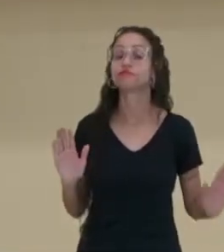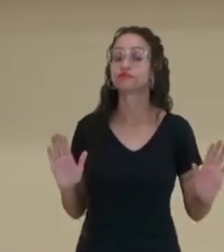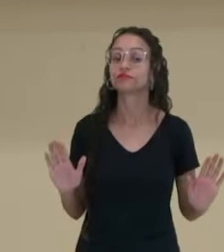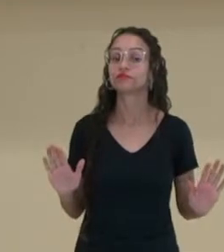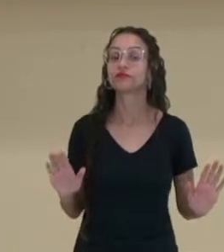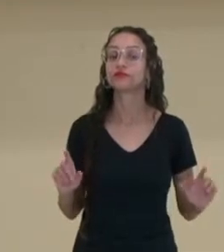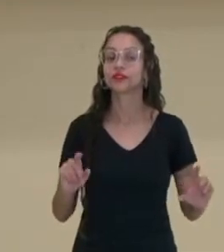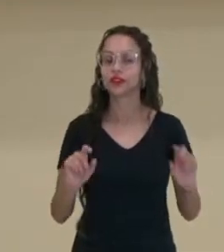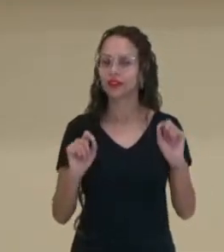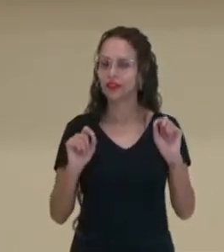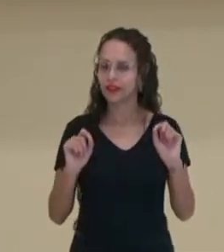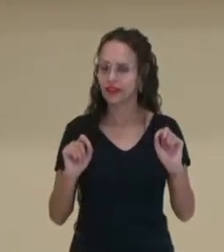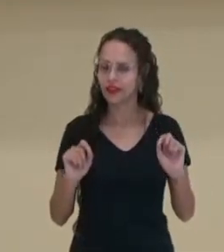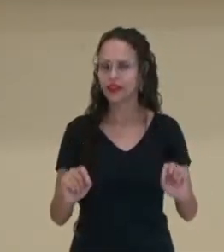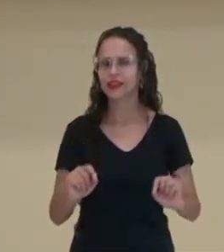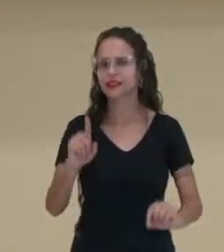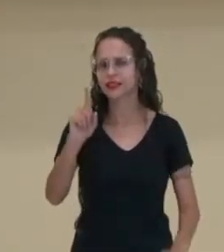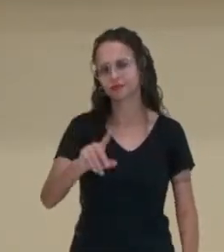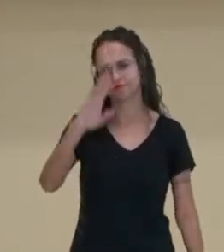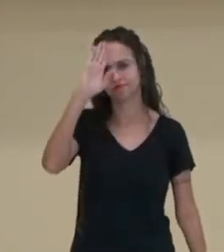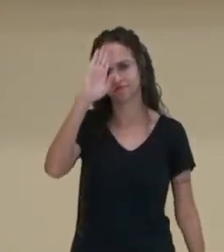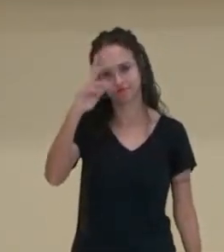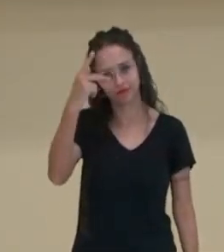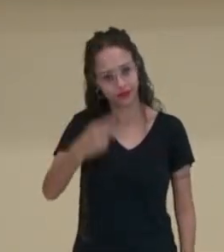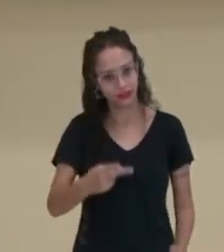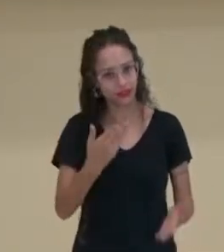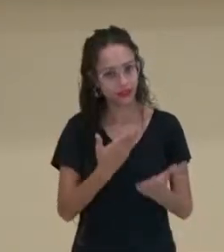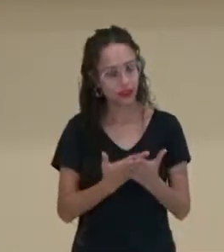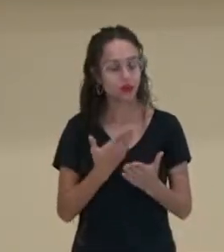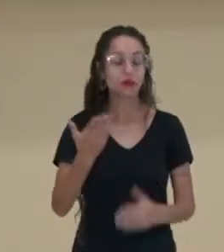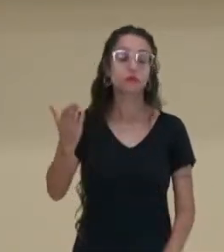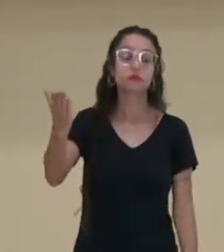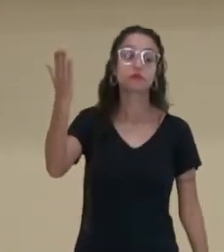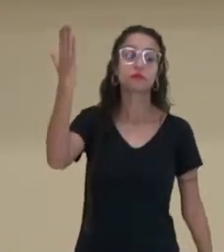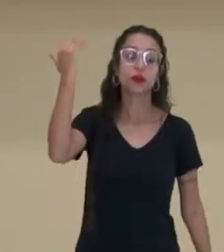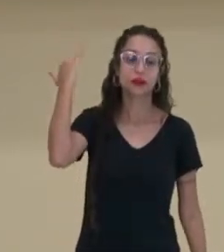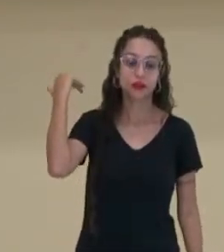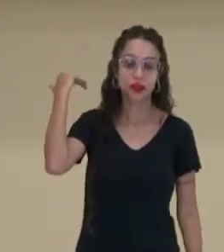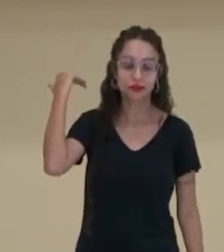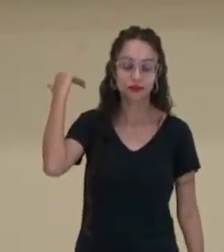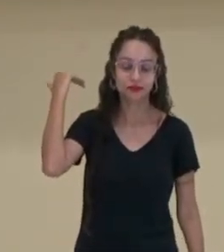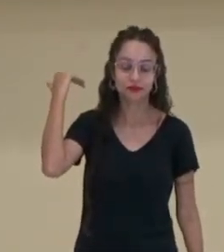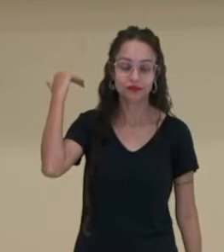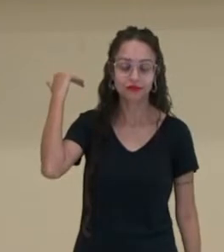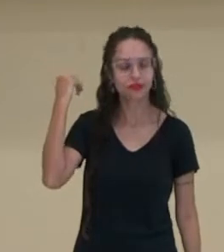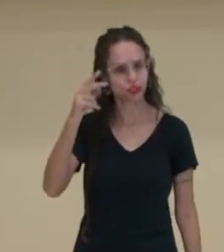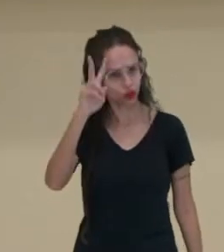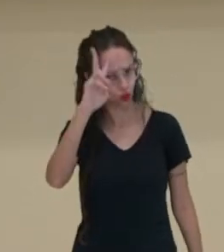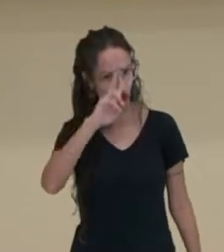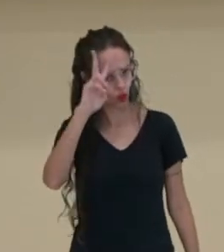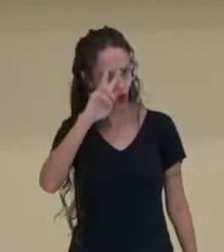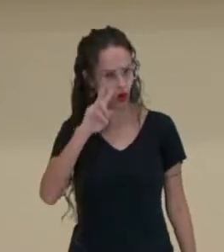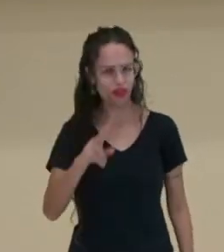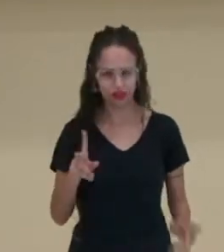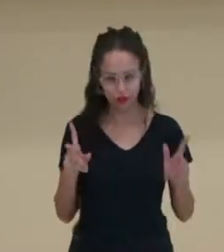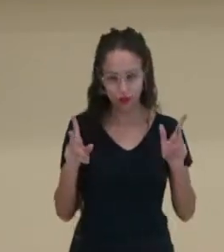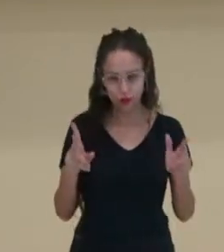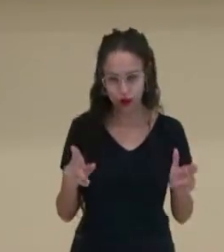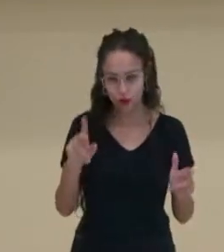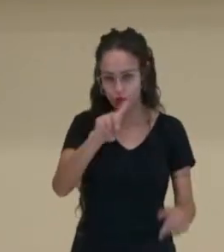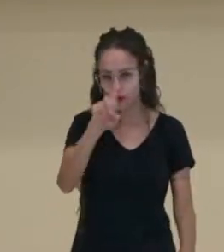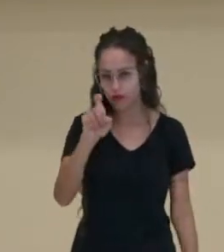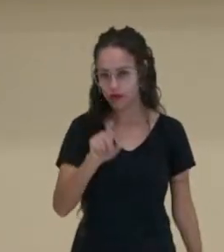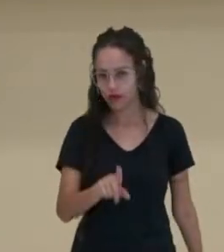Aí vem a grande questão desta aula. Passado e história, será que são as mesmas